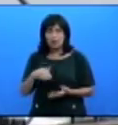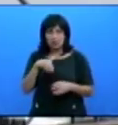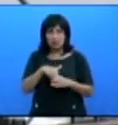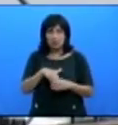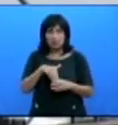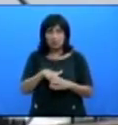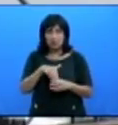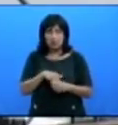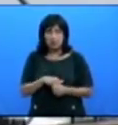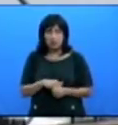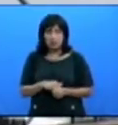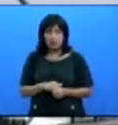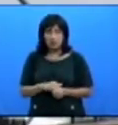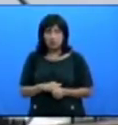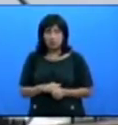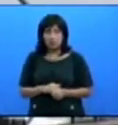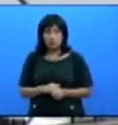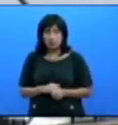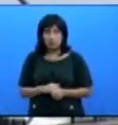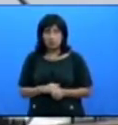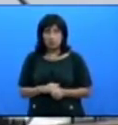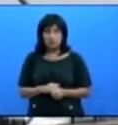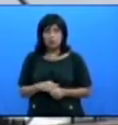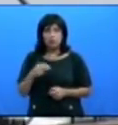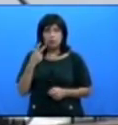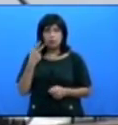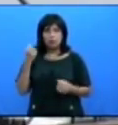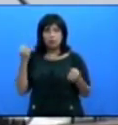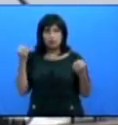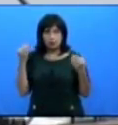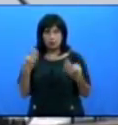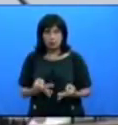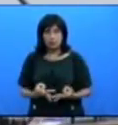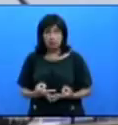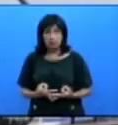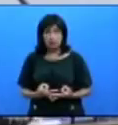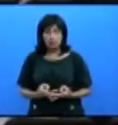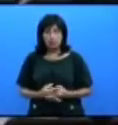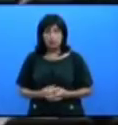forem favoráveis, permaneçam como estão. Aprovado.